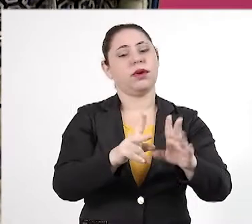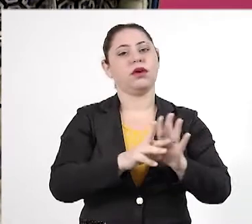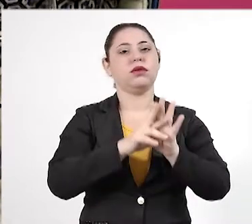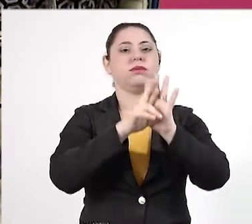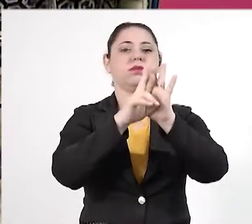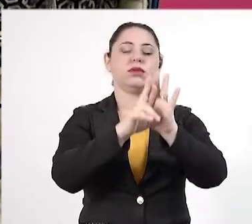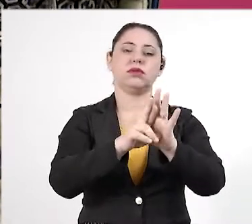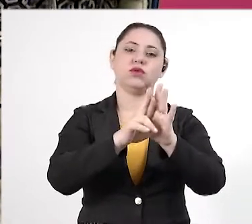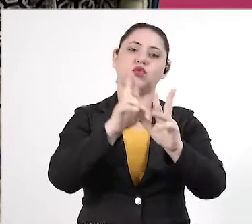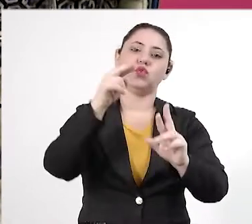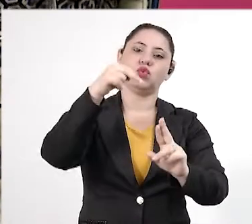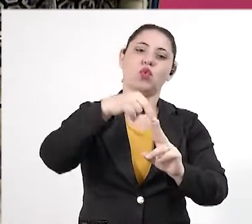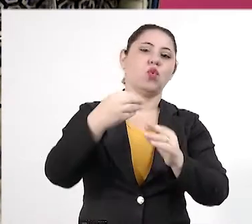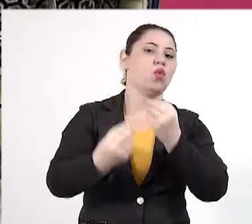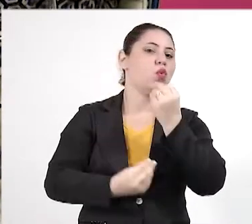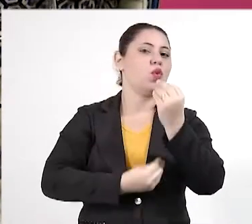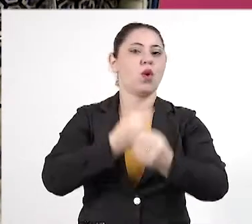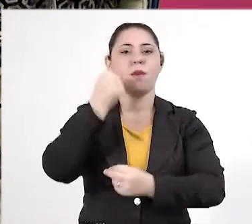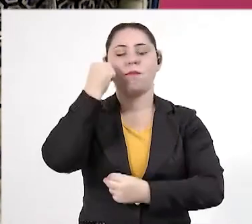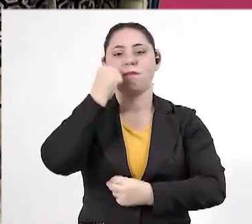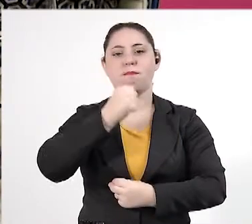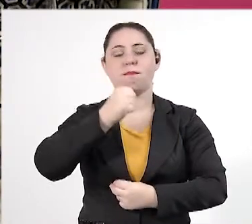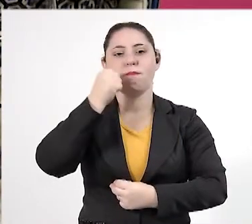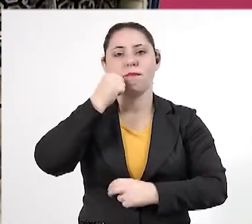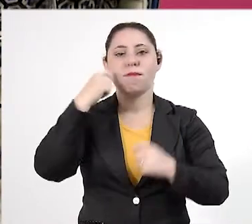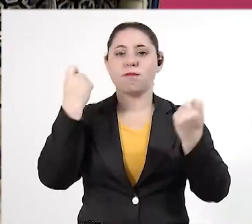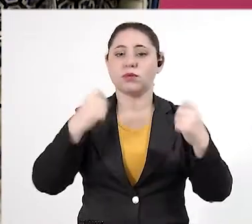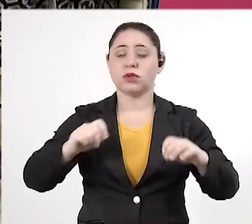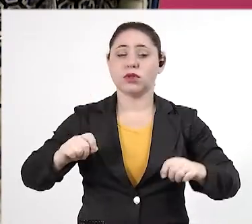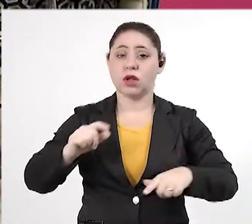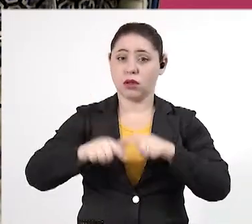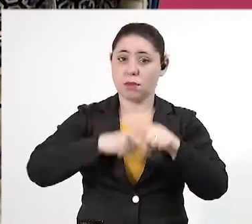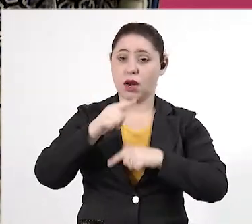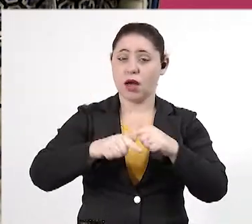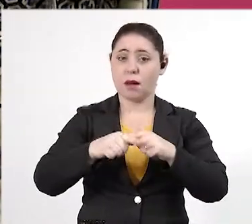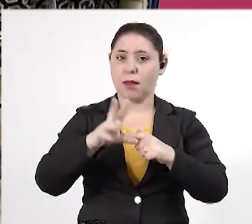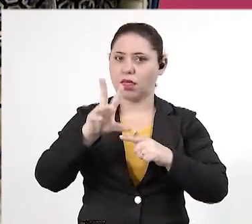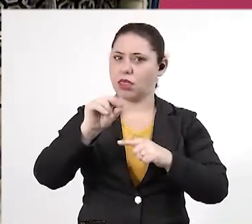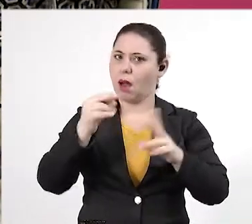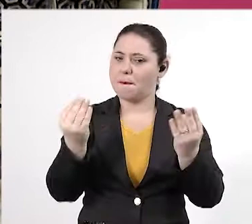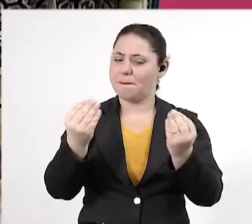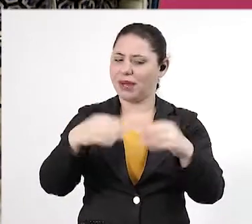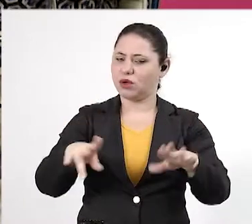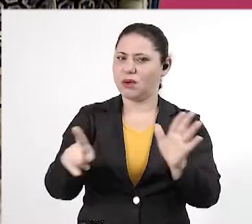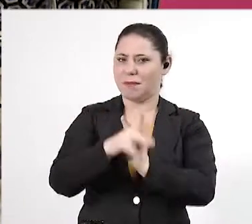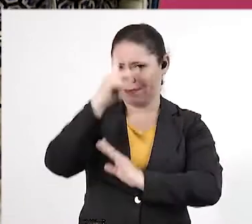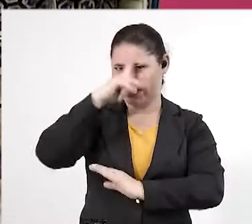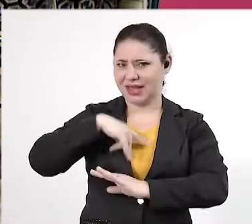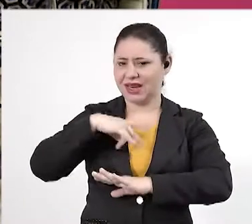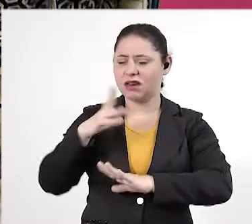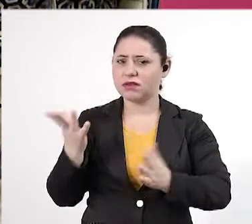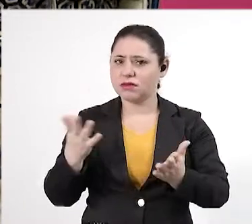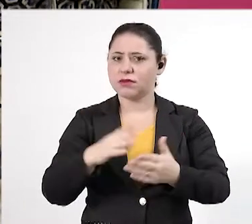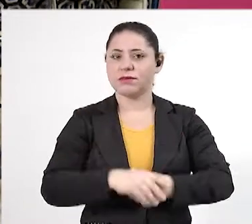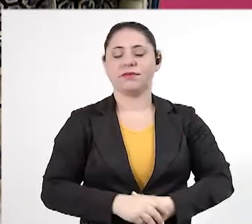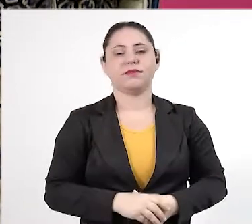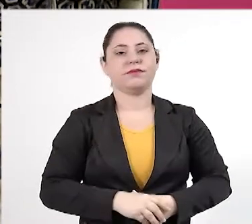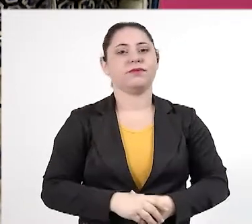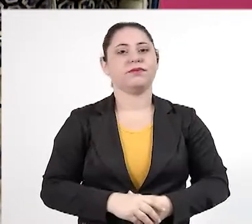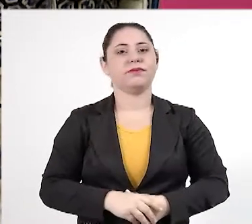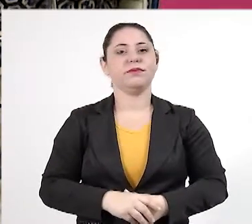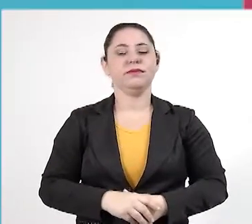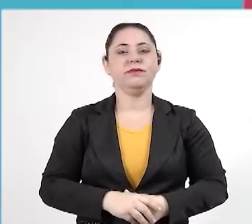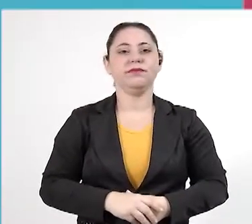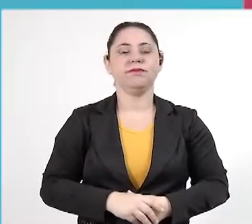à representatividade, de que forma as mulheres elas têm que batalhar para não se prejudicarem nisso. Eu acho